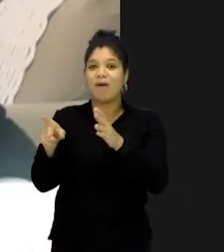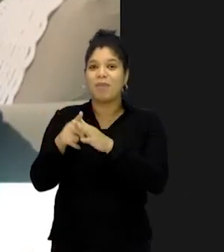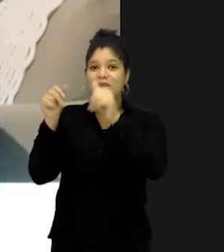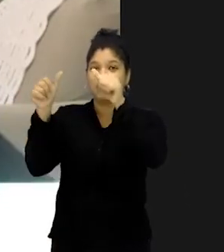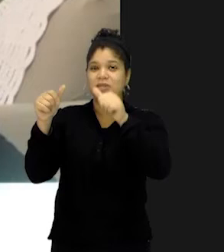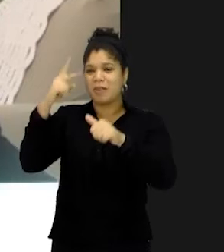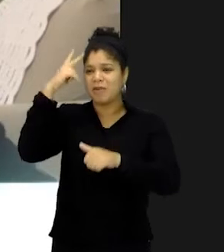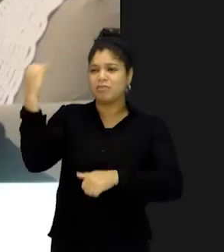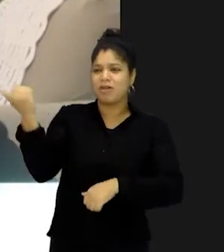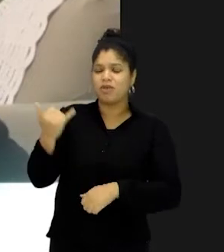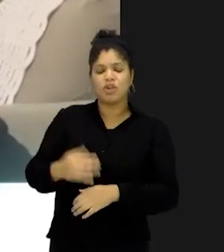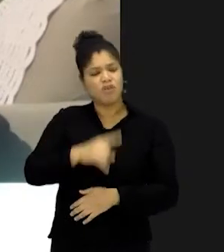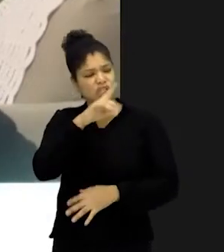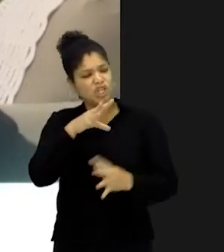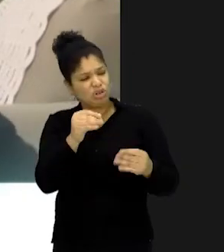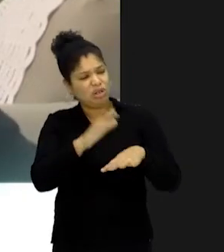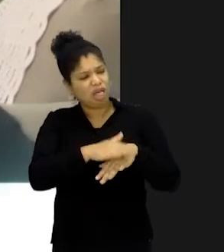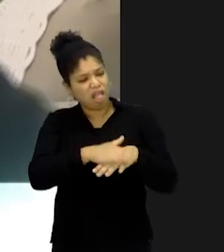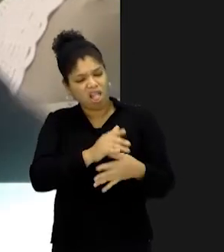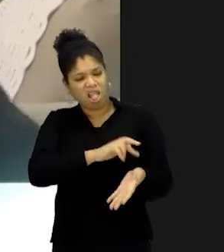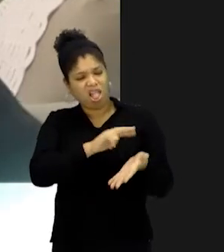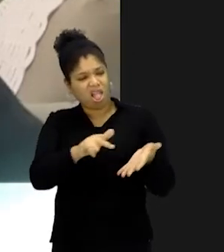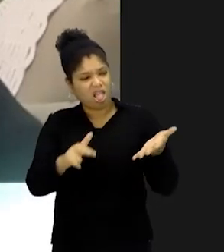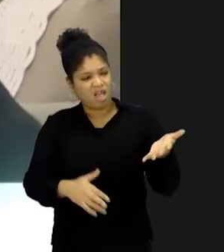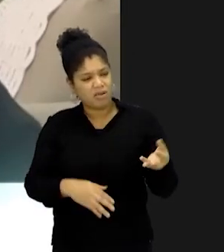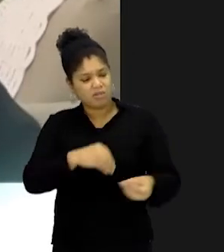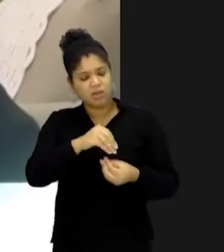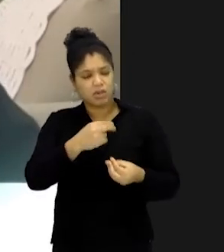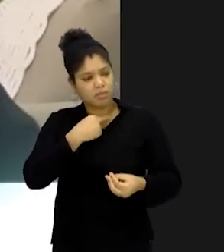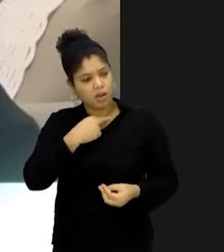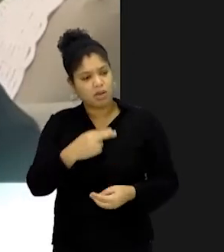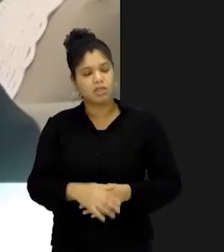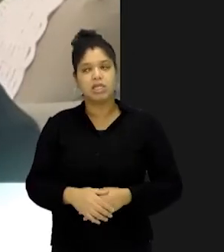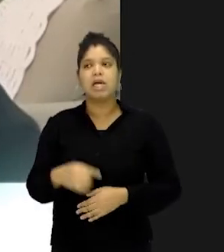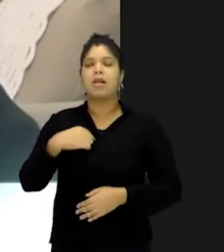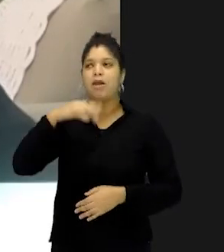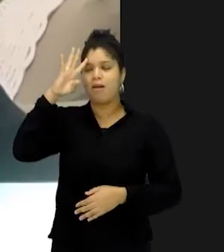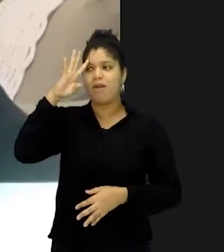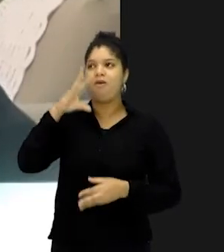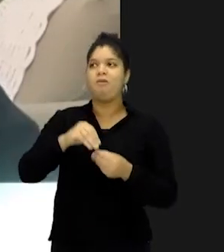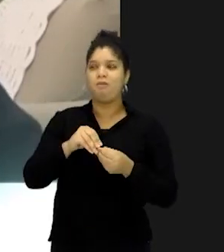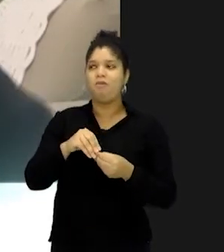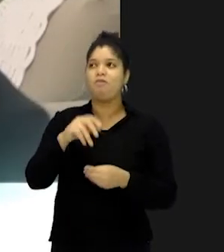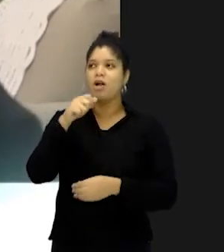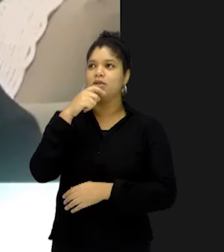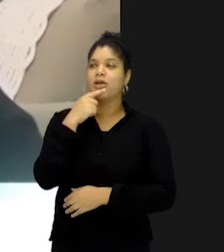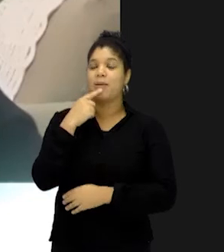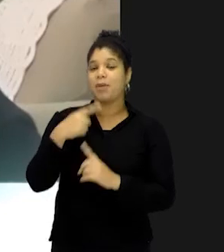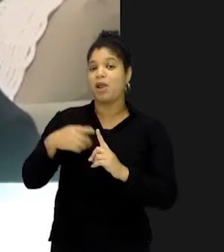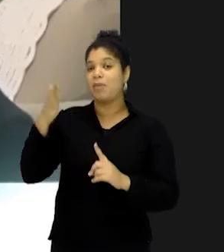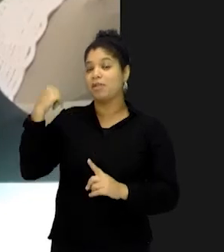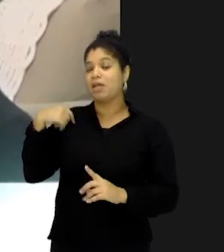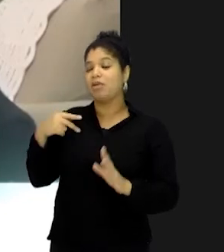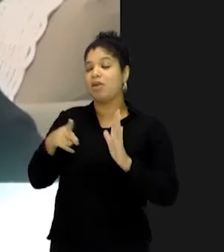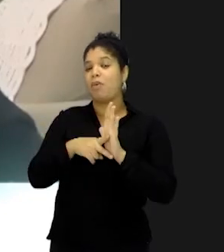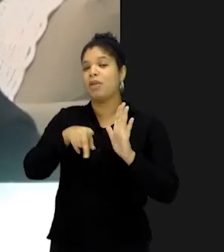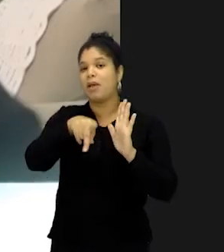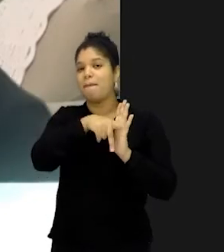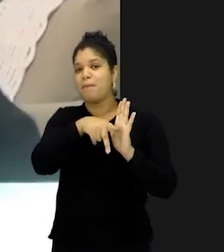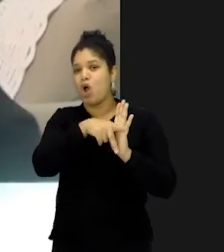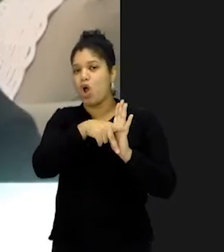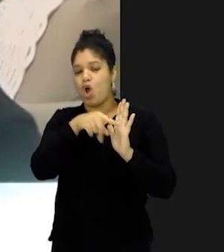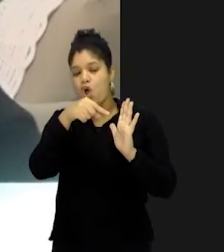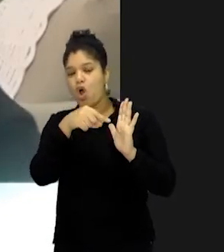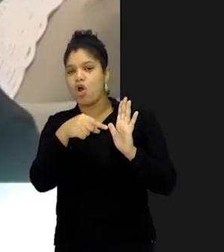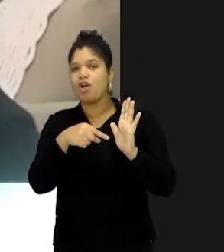teve uma fase meio ruim que eu machuquei meu braço, e antigamente eu pintava surrealismo, né? E esse